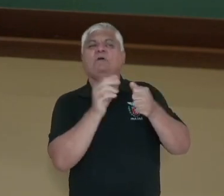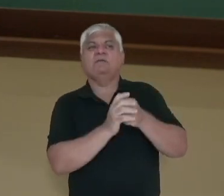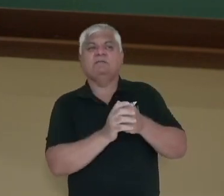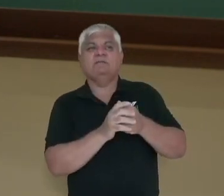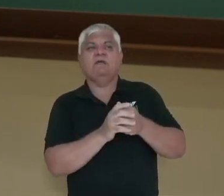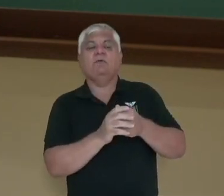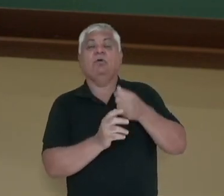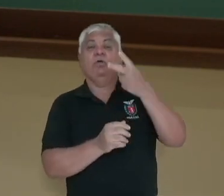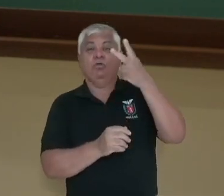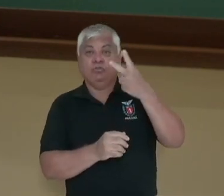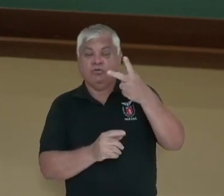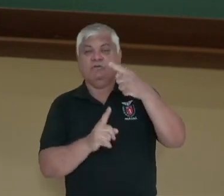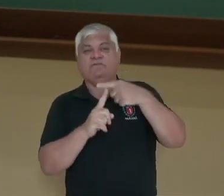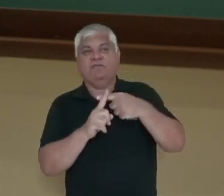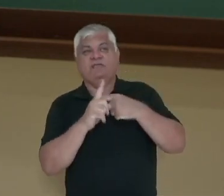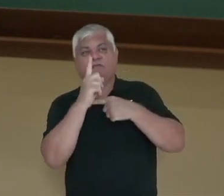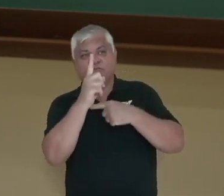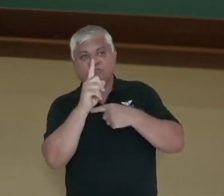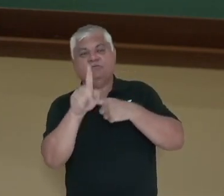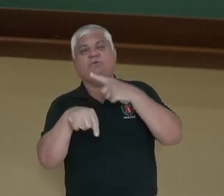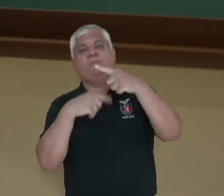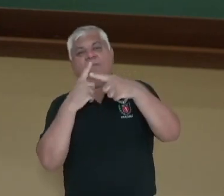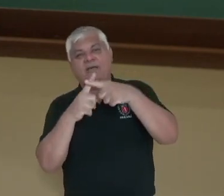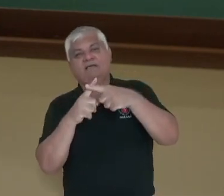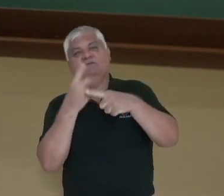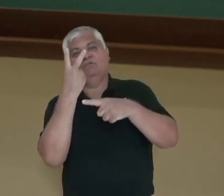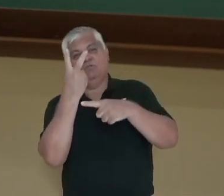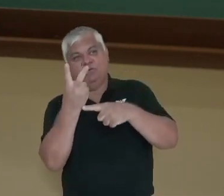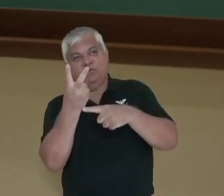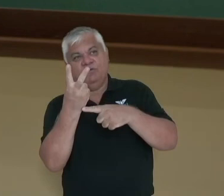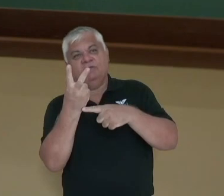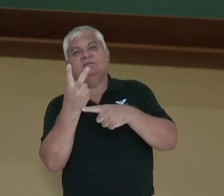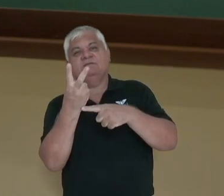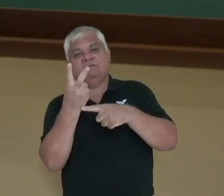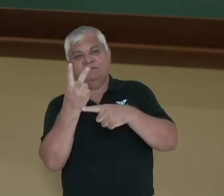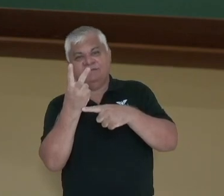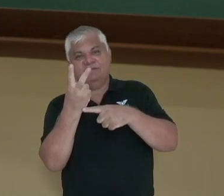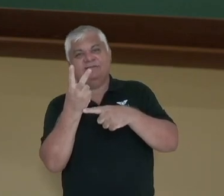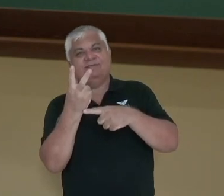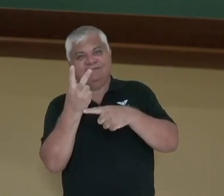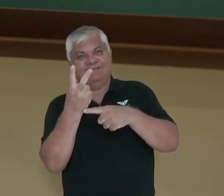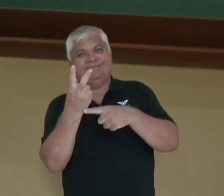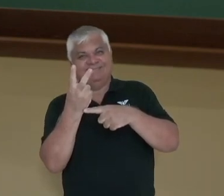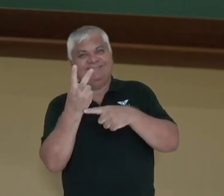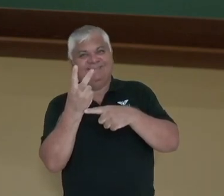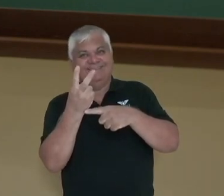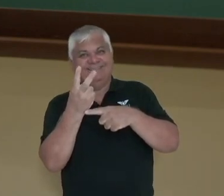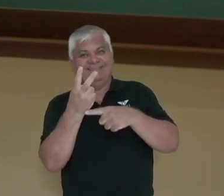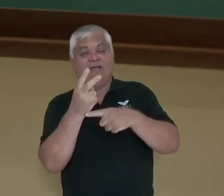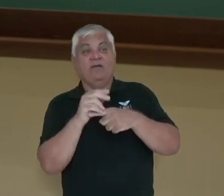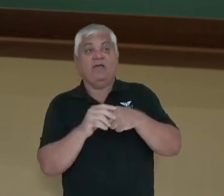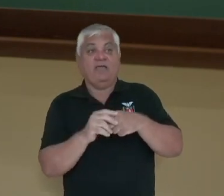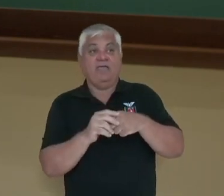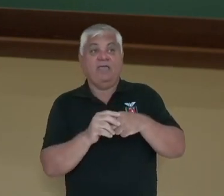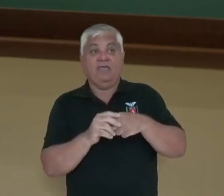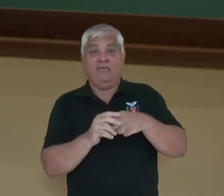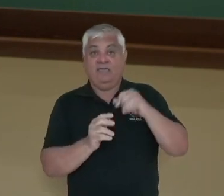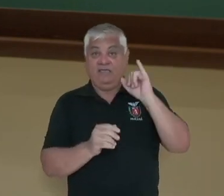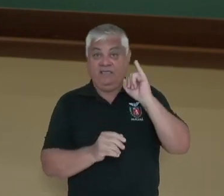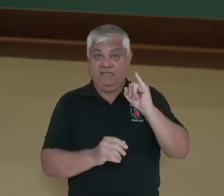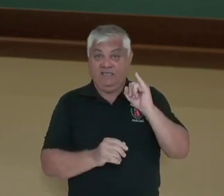Então, 2 vezes o 1 mais o meu J, que é o 2. Então, só lembrando, pessoal,